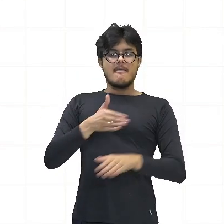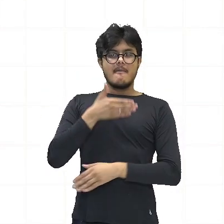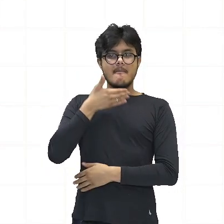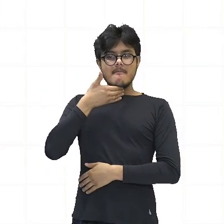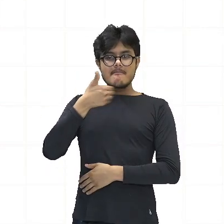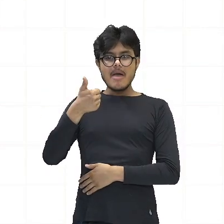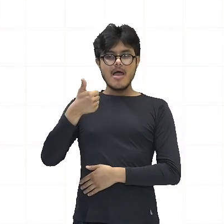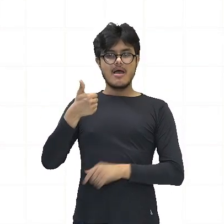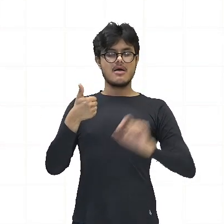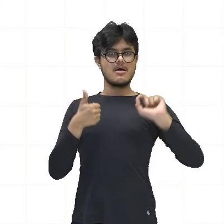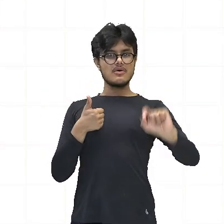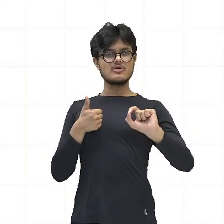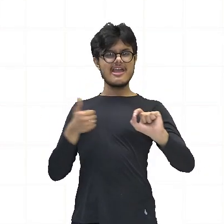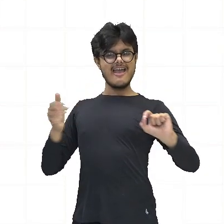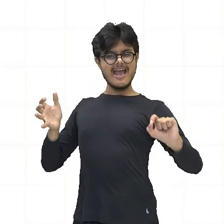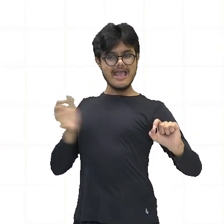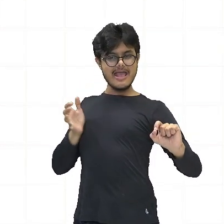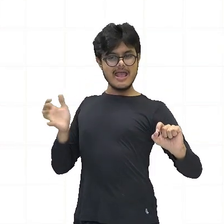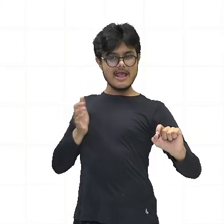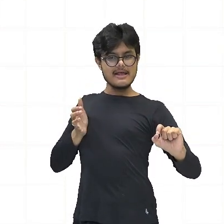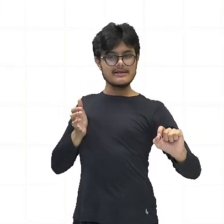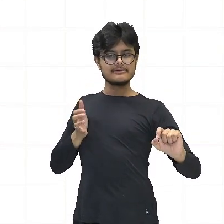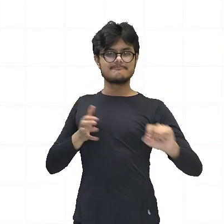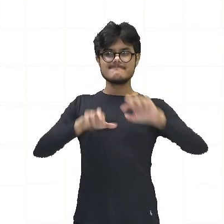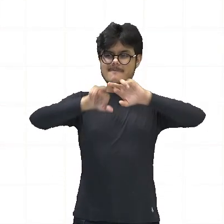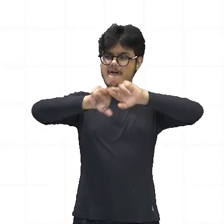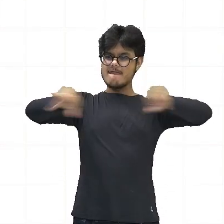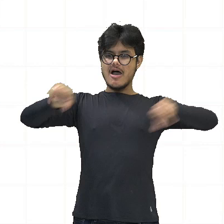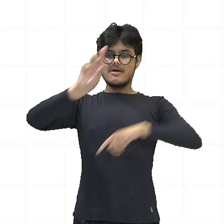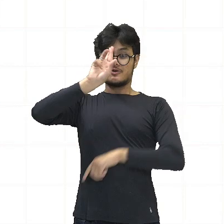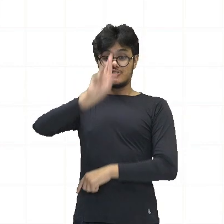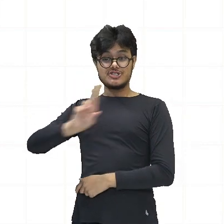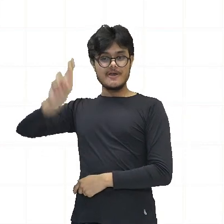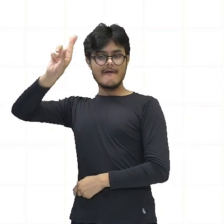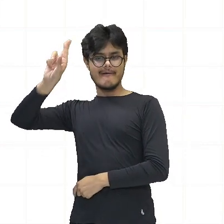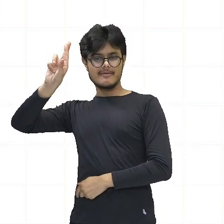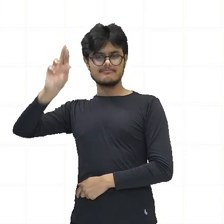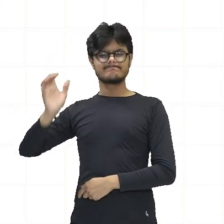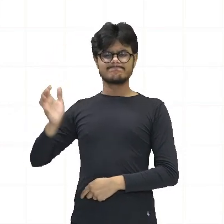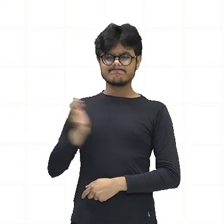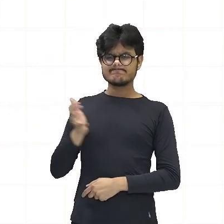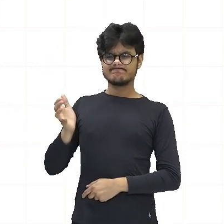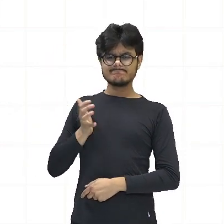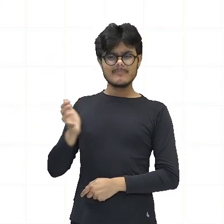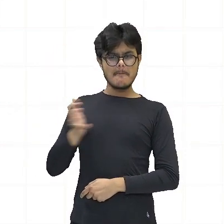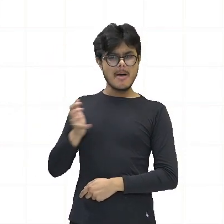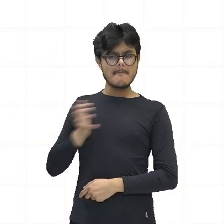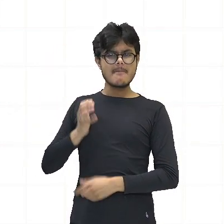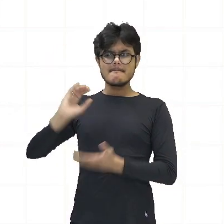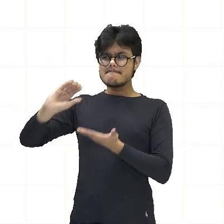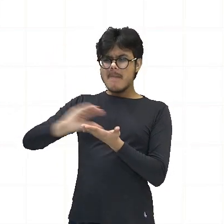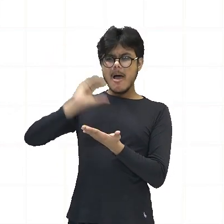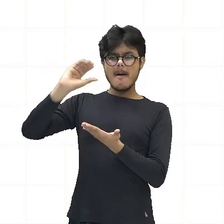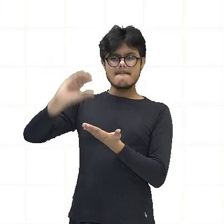o enriquecimento dos comerciantes, né? Onde eles passaram a acumular muitos